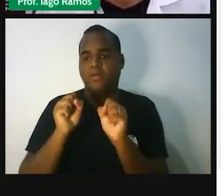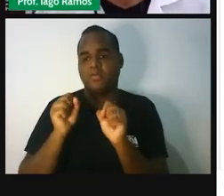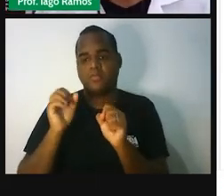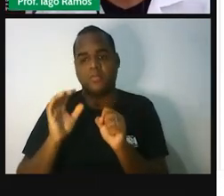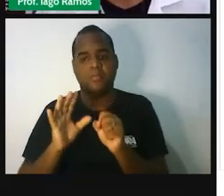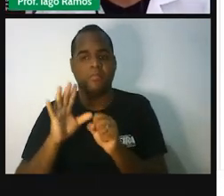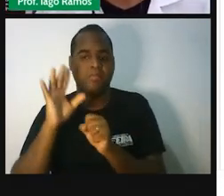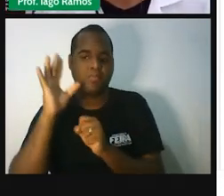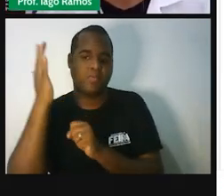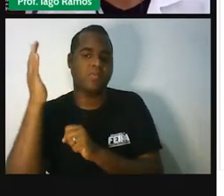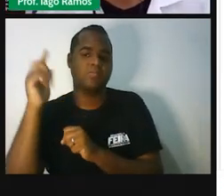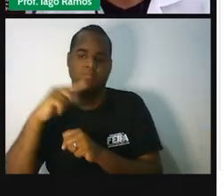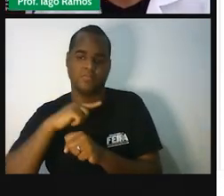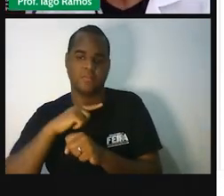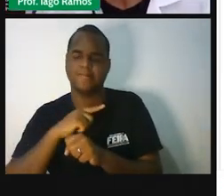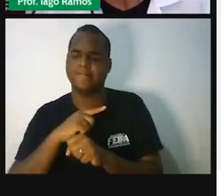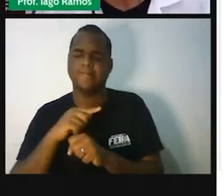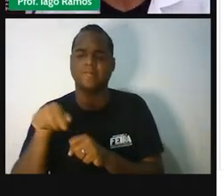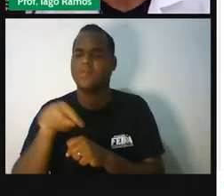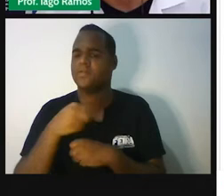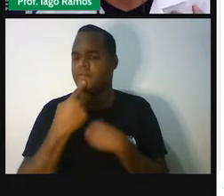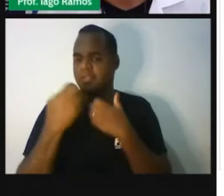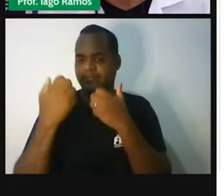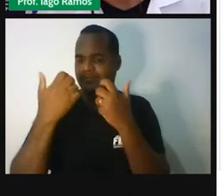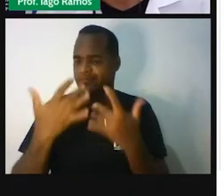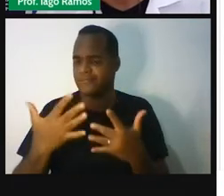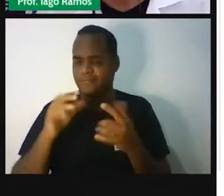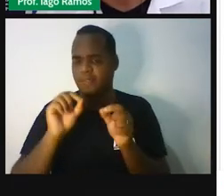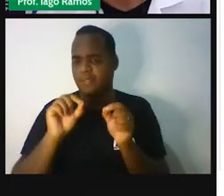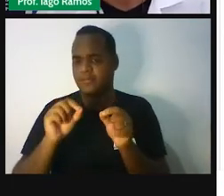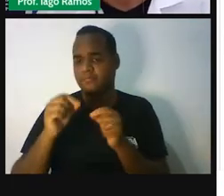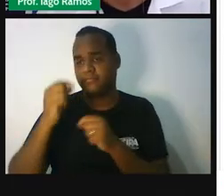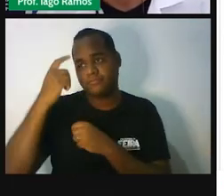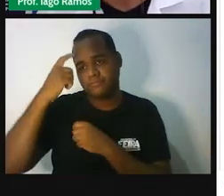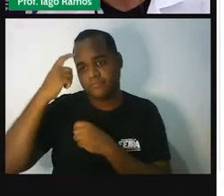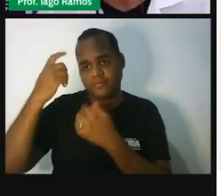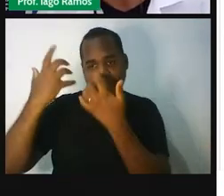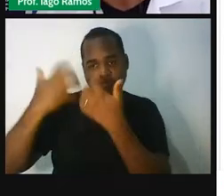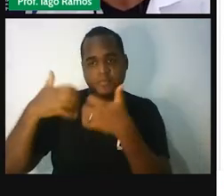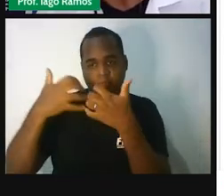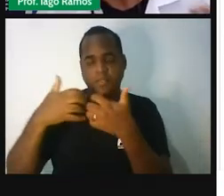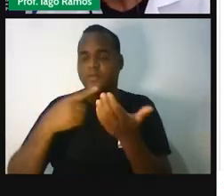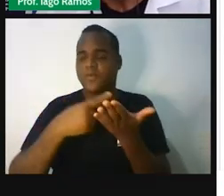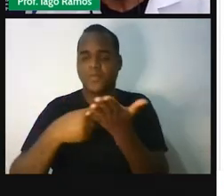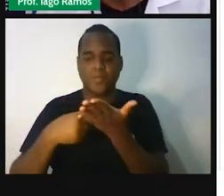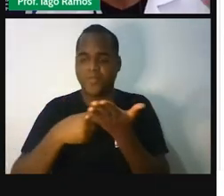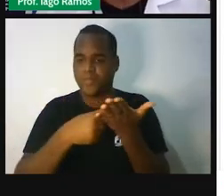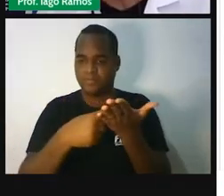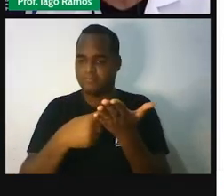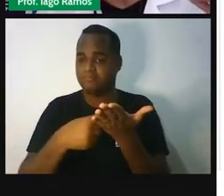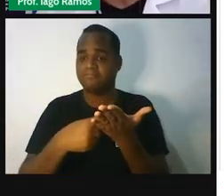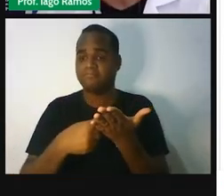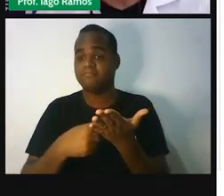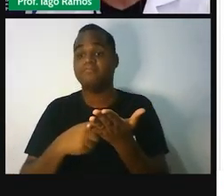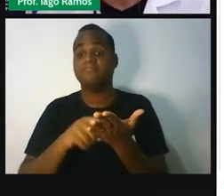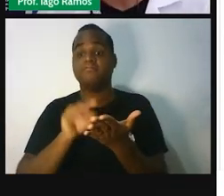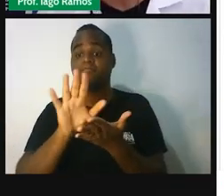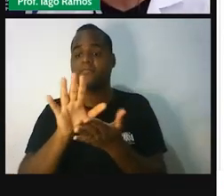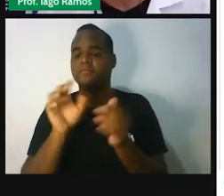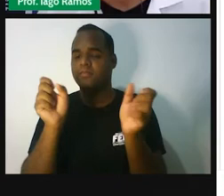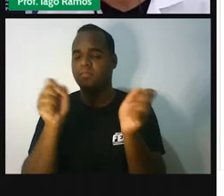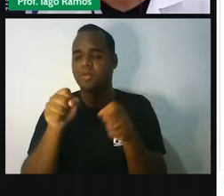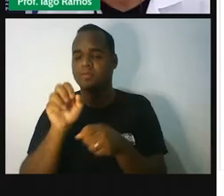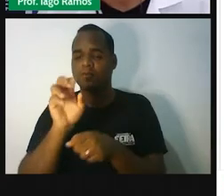possibilidades, a gente está falando do raciocínio combinatório, certo? E para usar